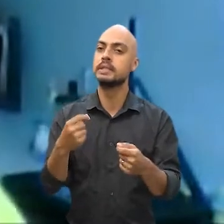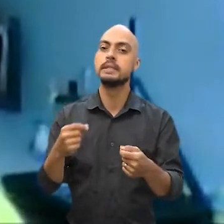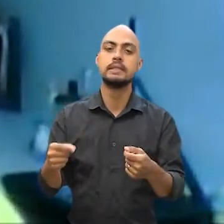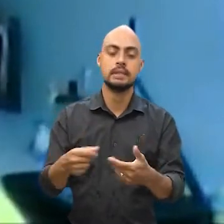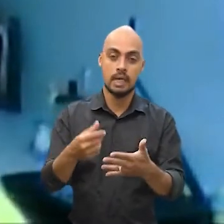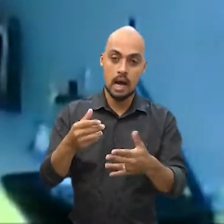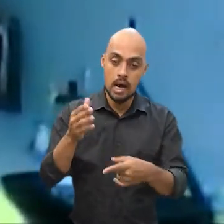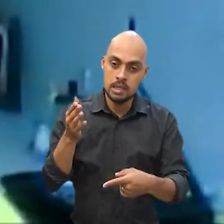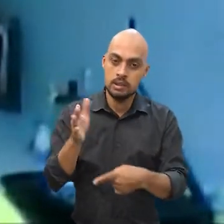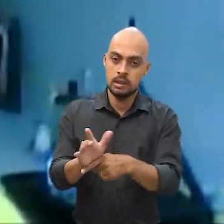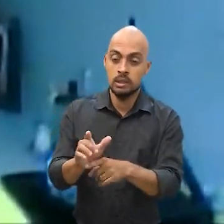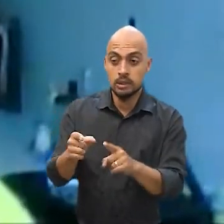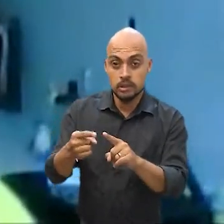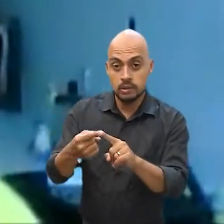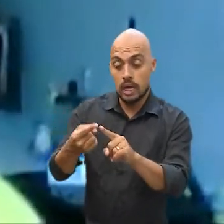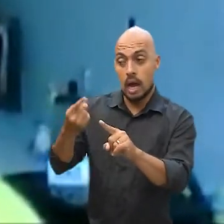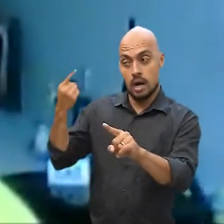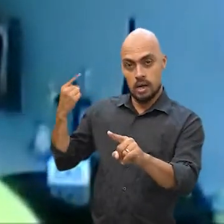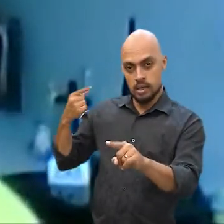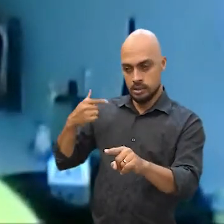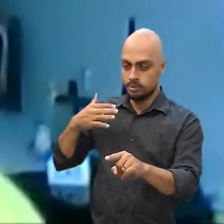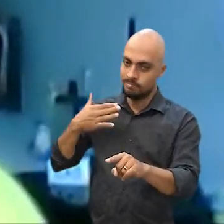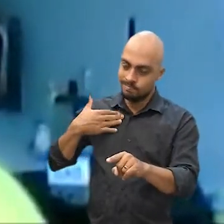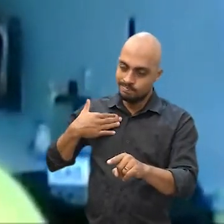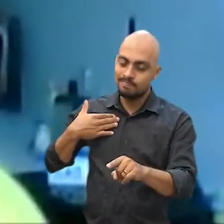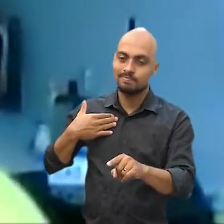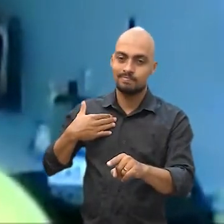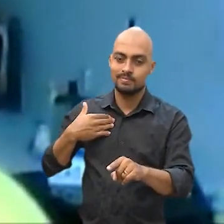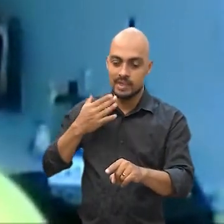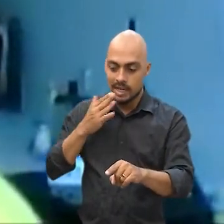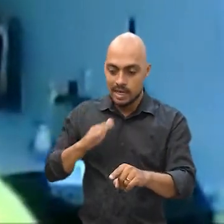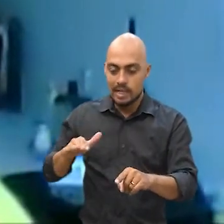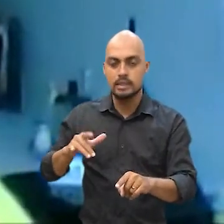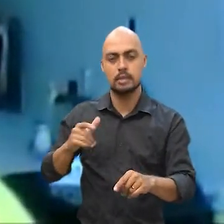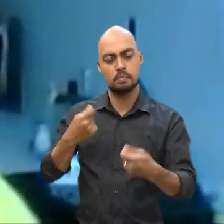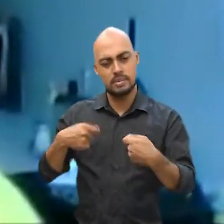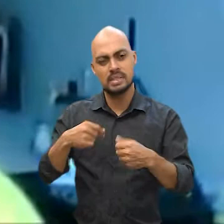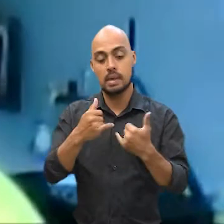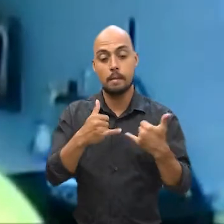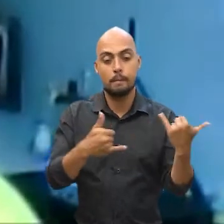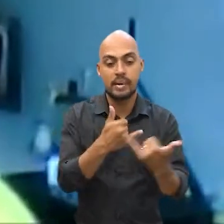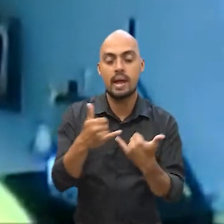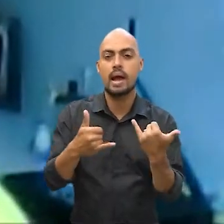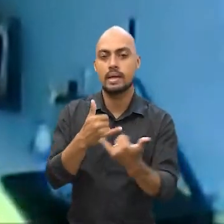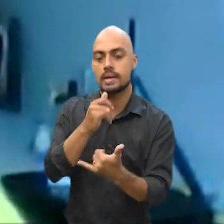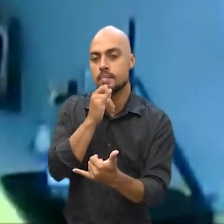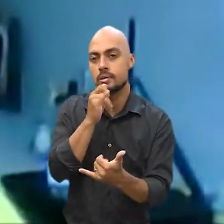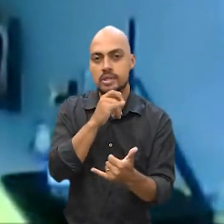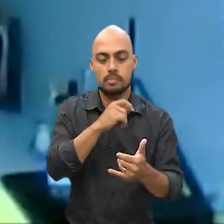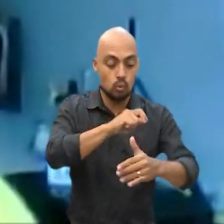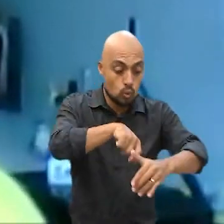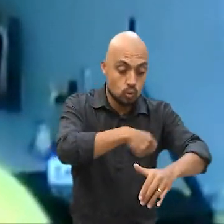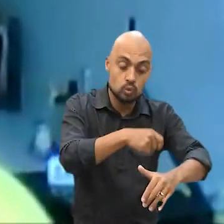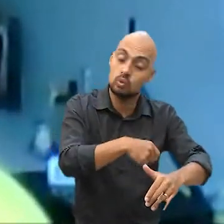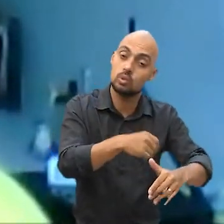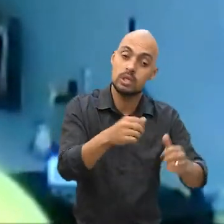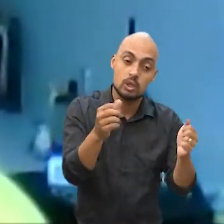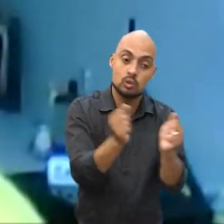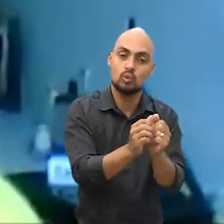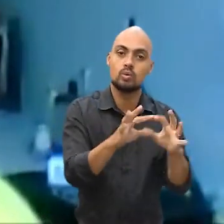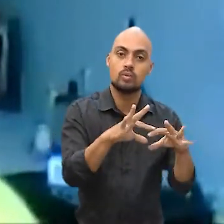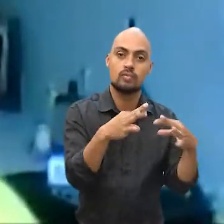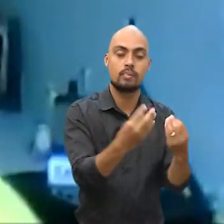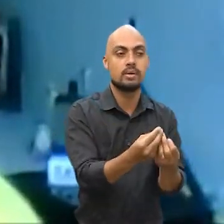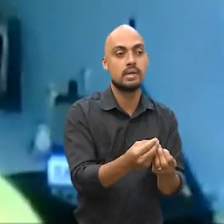coisas, pelo menos da minha época, não sei se é da sua, mas de brincadeiras de rua, de cozinhar com a família, de